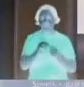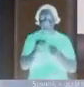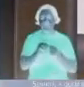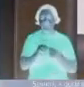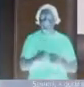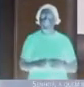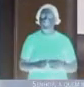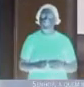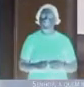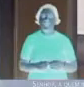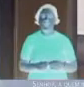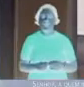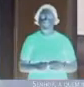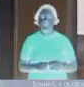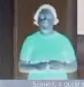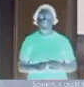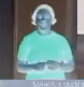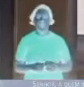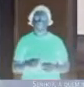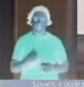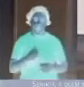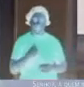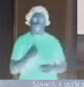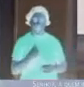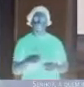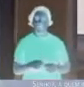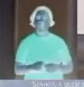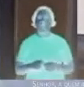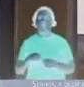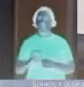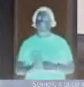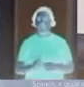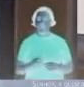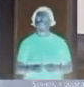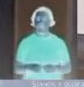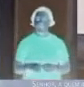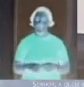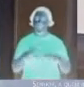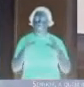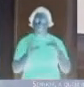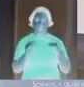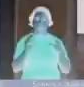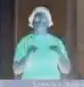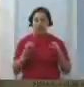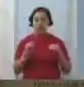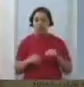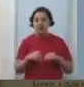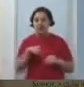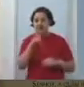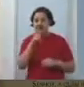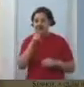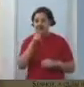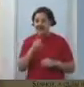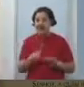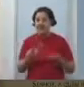Vira enchente significa amolecer o fundamento da casa. E começou a chacoalhar. Fazia igual um tio meu quando